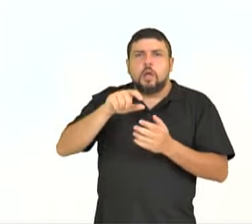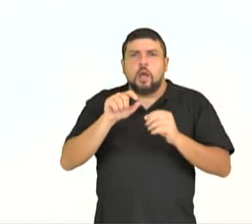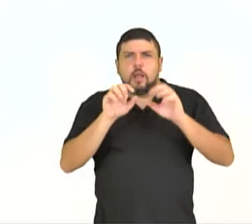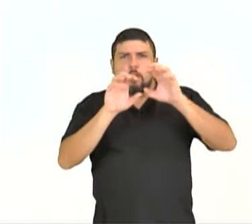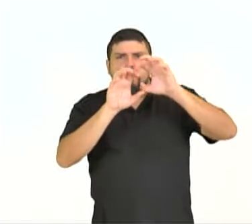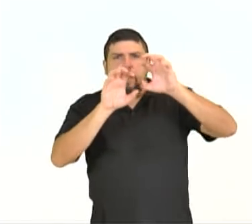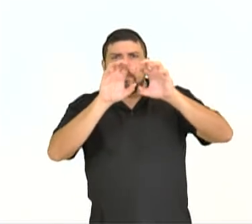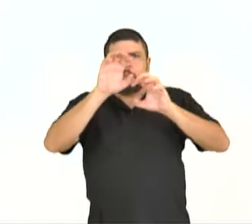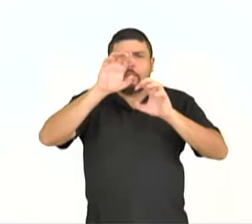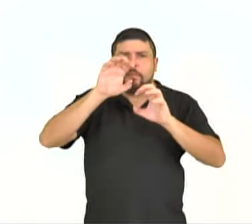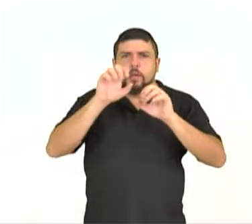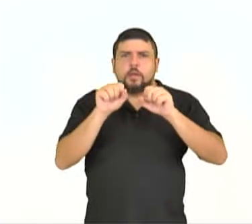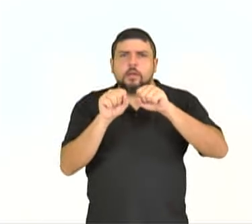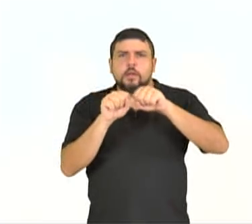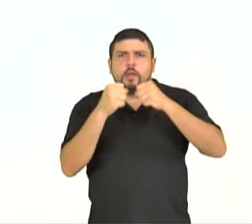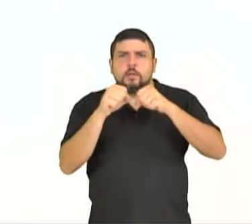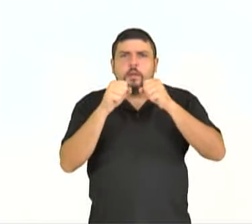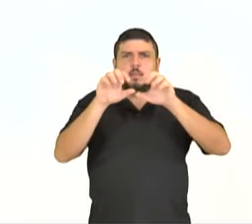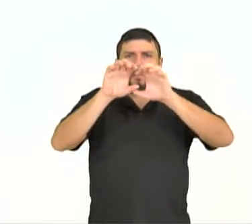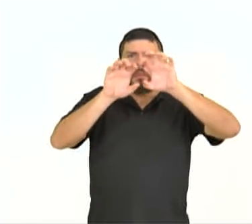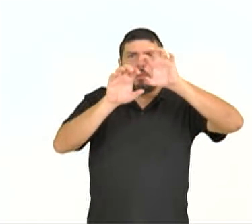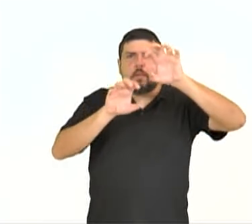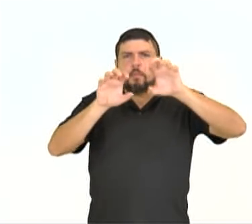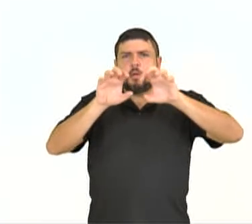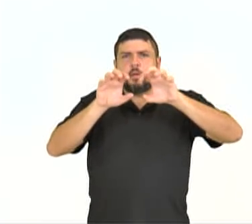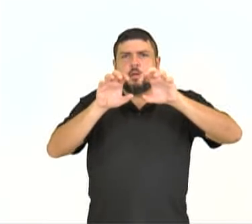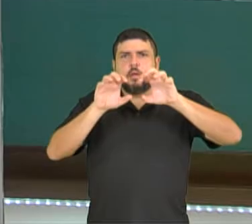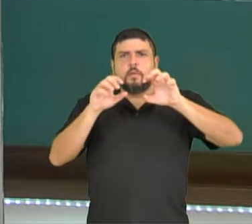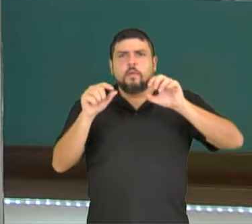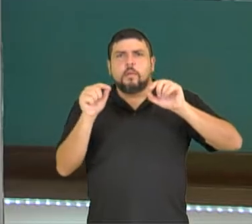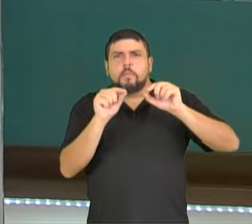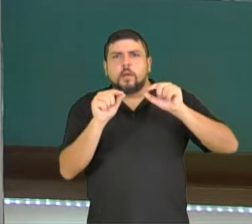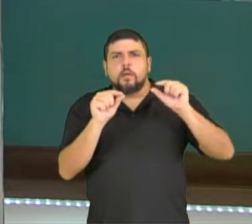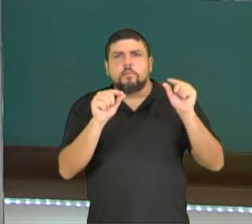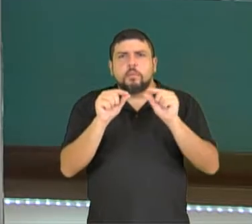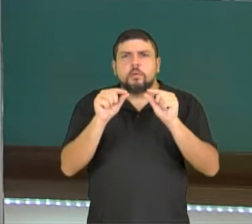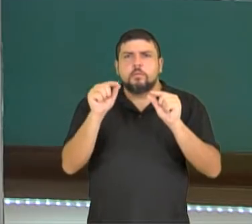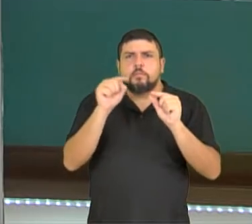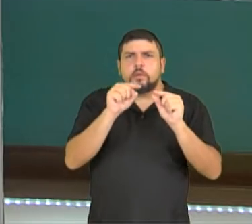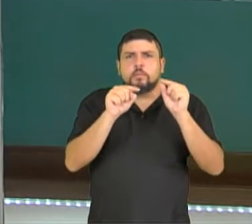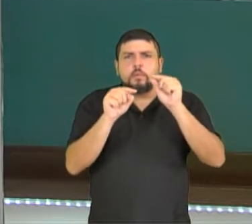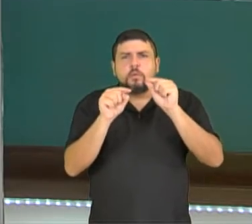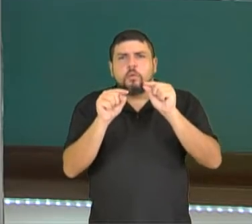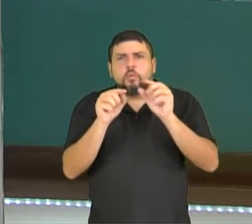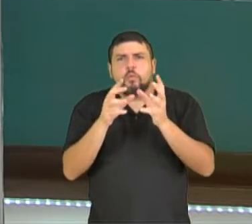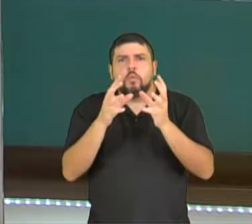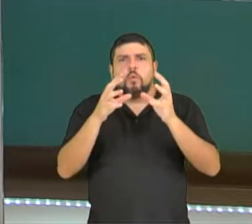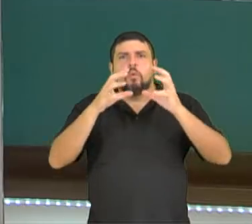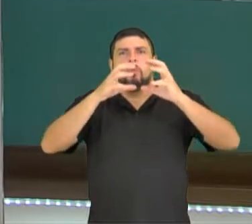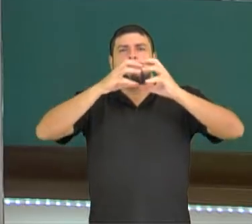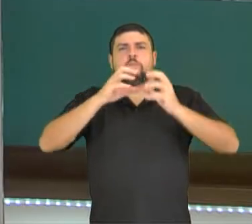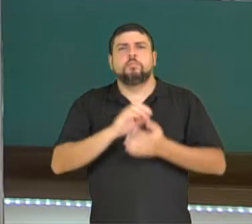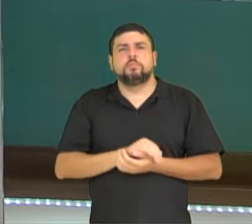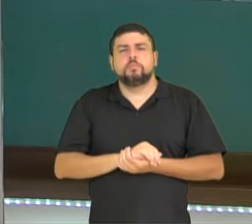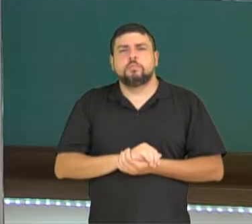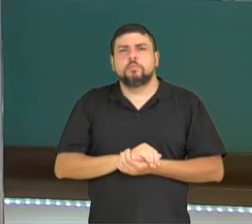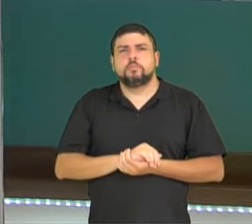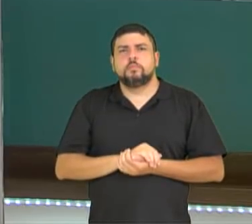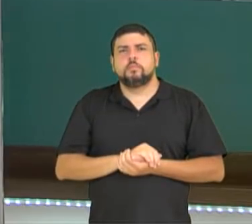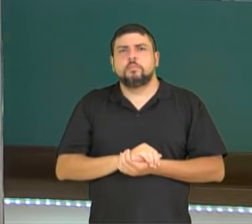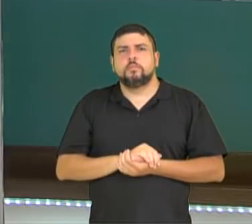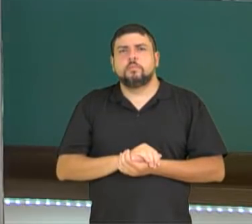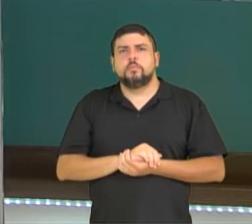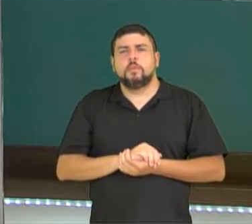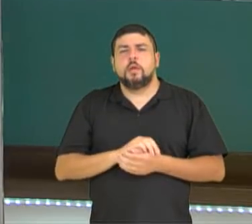com várias partes que formam um todo. Isso mesmo, olhando para a questão da linguagem não verbal